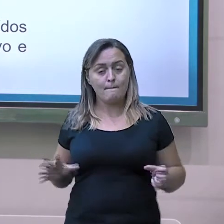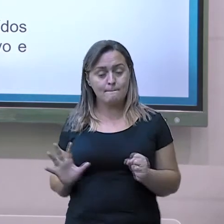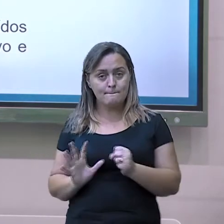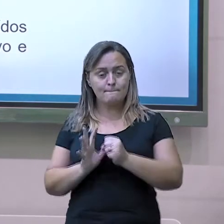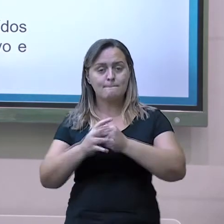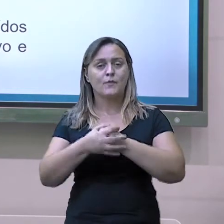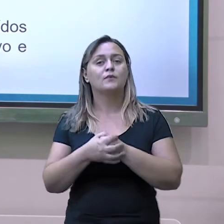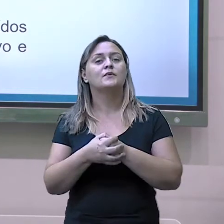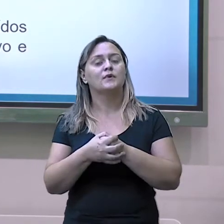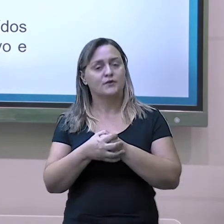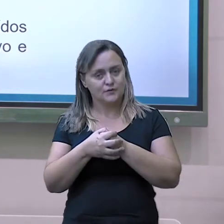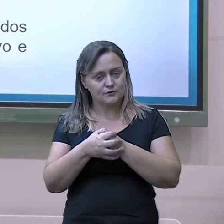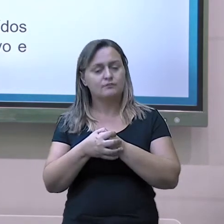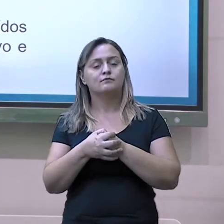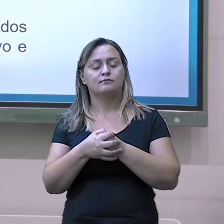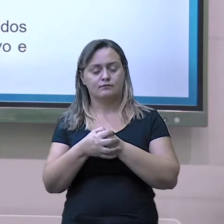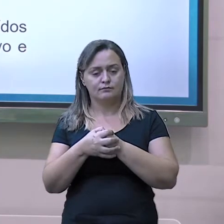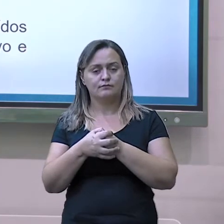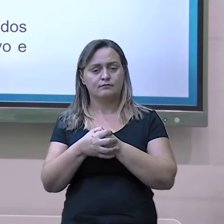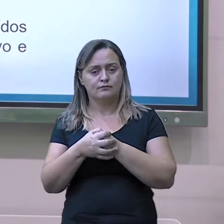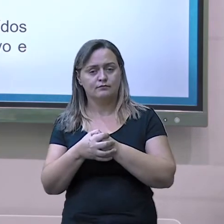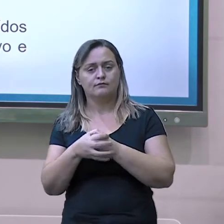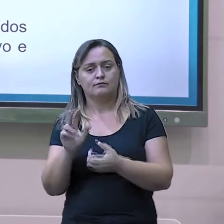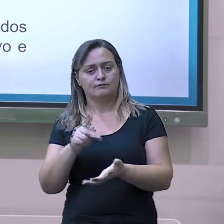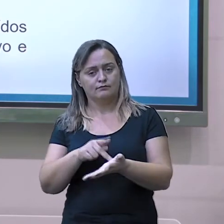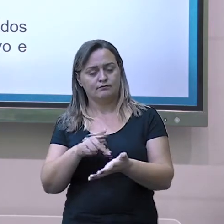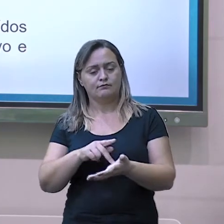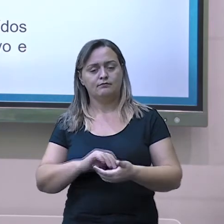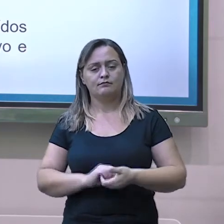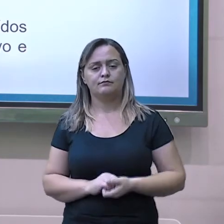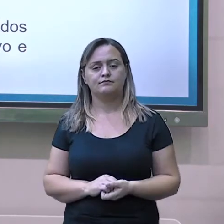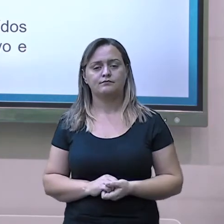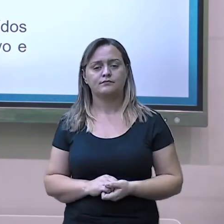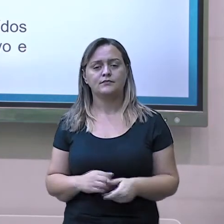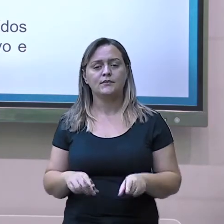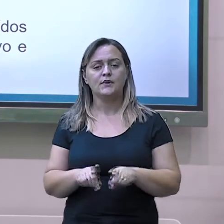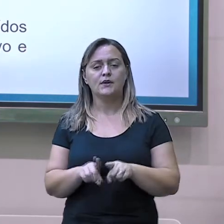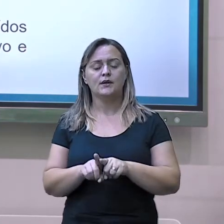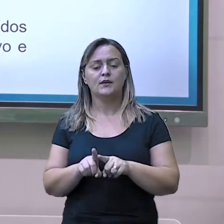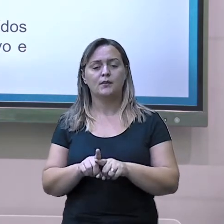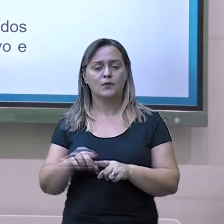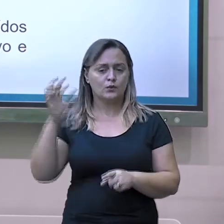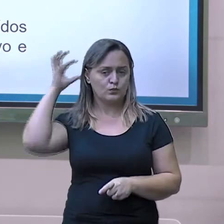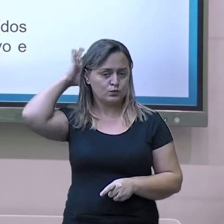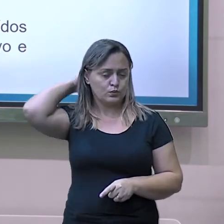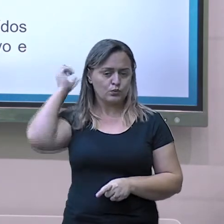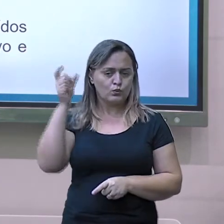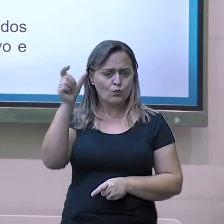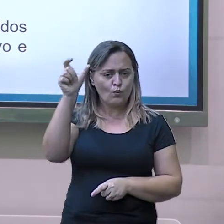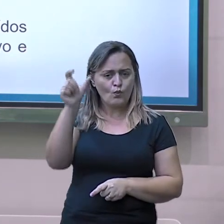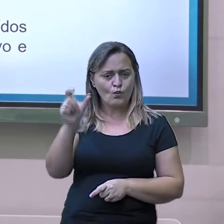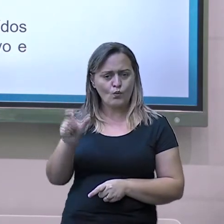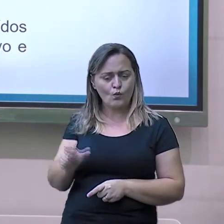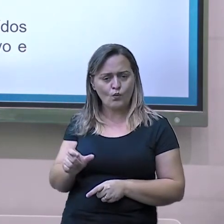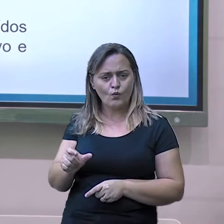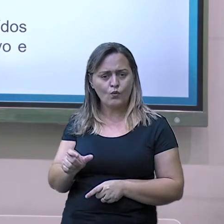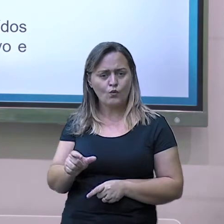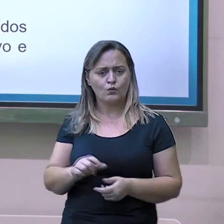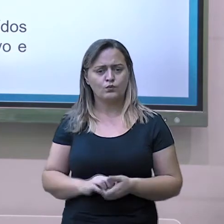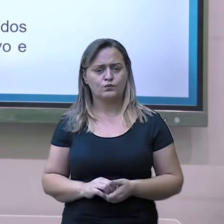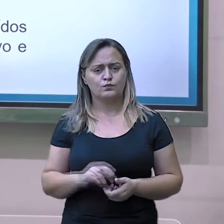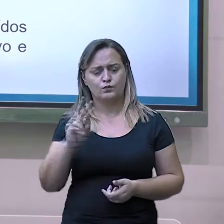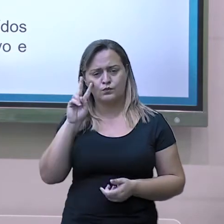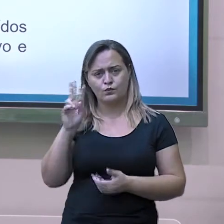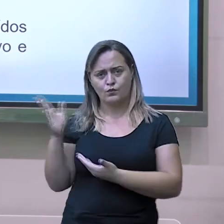As costelas estão oferecendo proteção. E as vértebras, aí nós já estaremos falando, né,